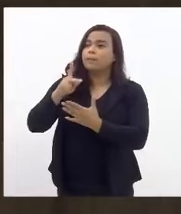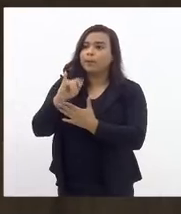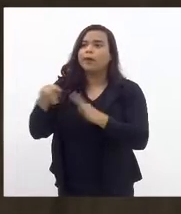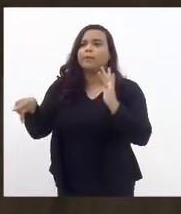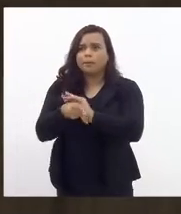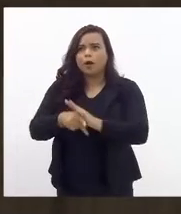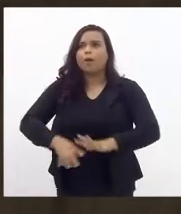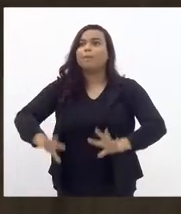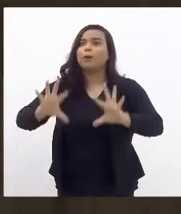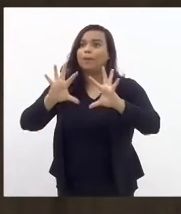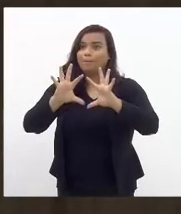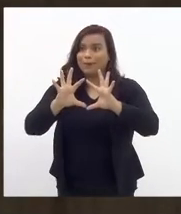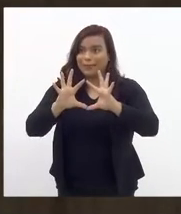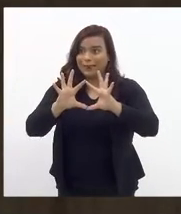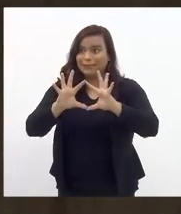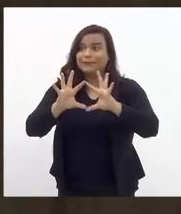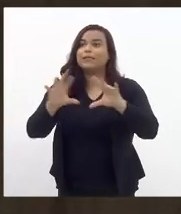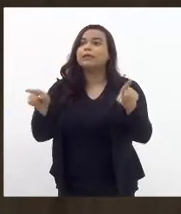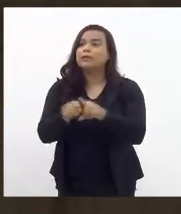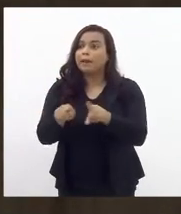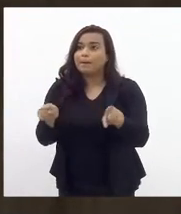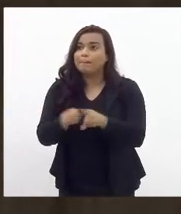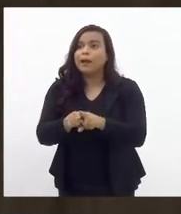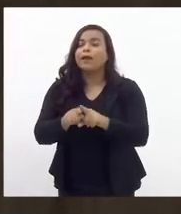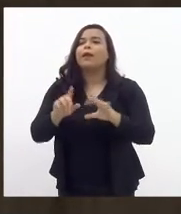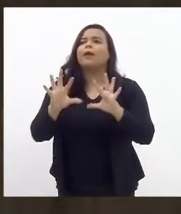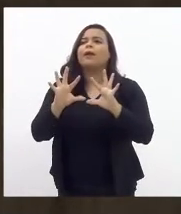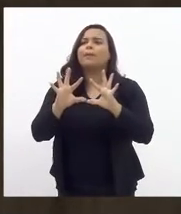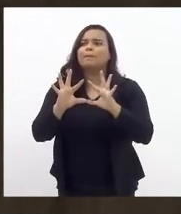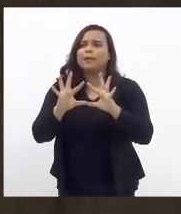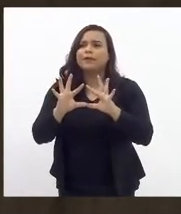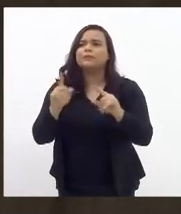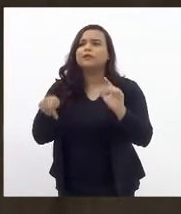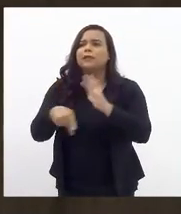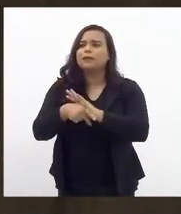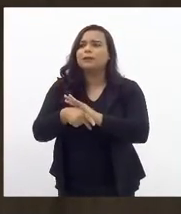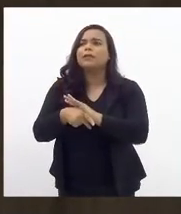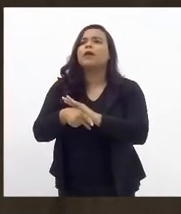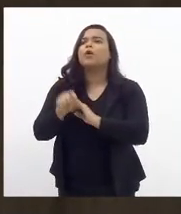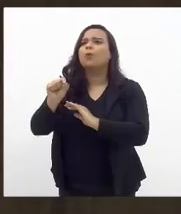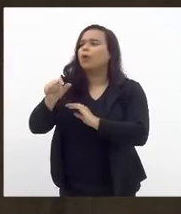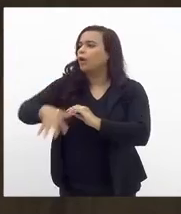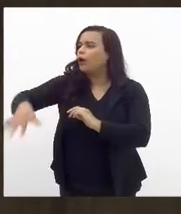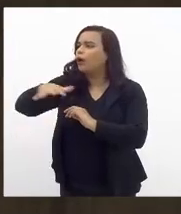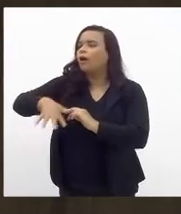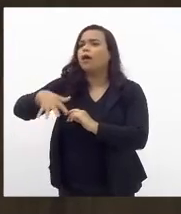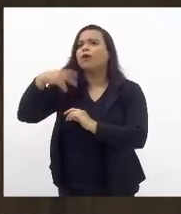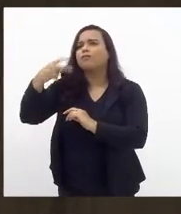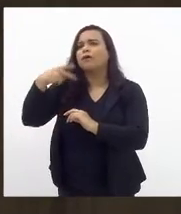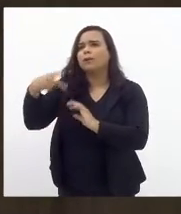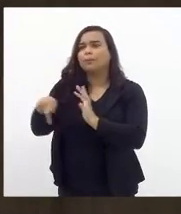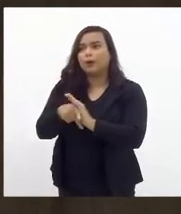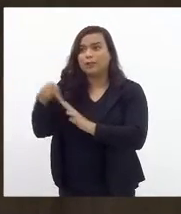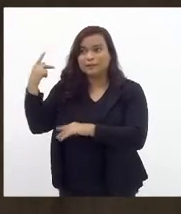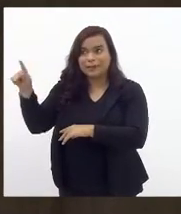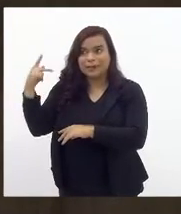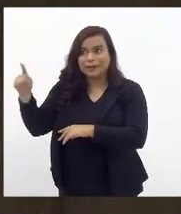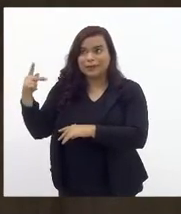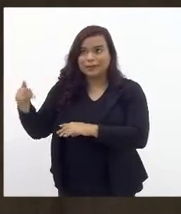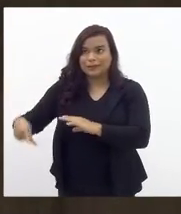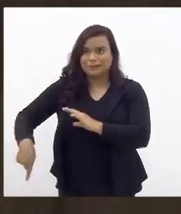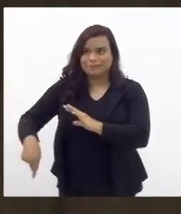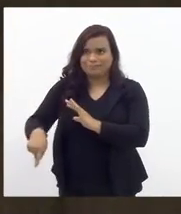seu partido foi assassinada por aqueles que defendem as arminhas na